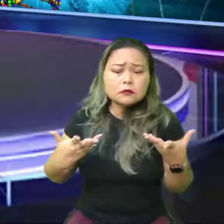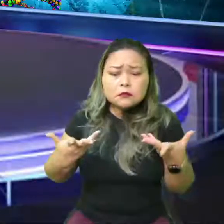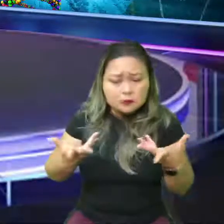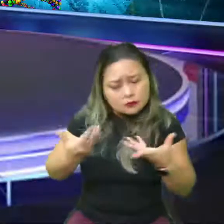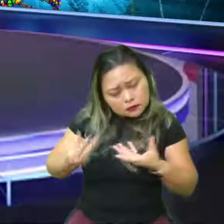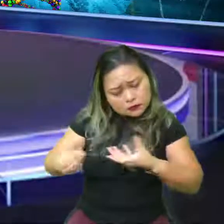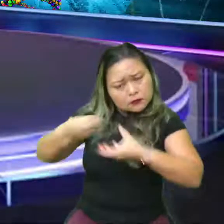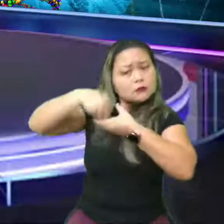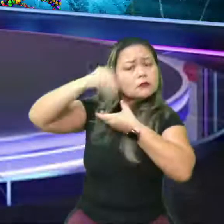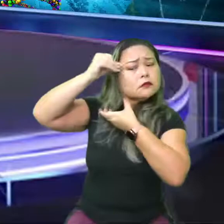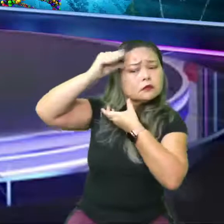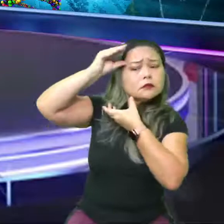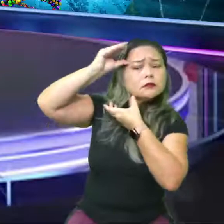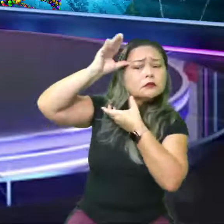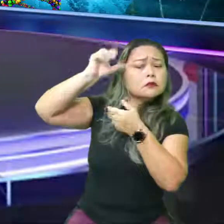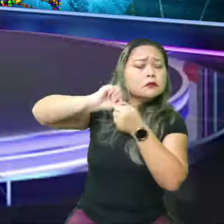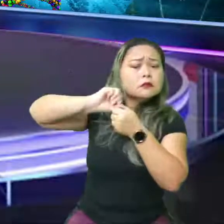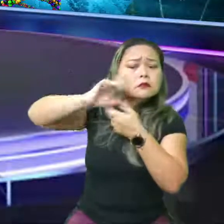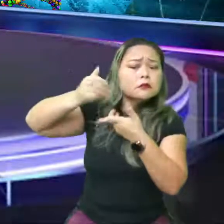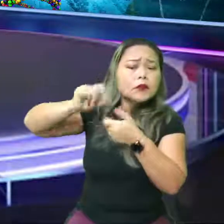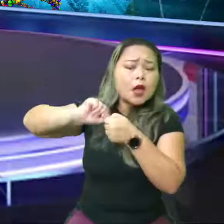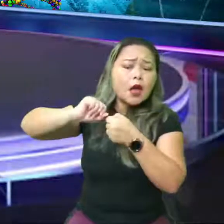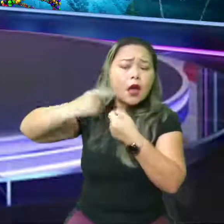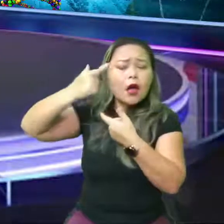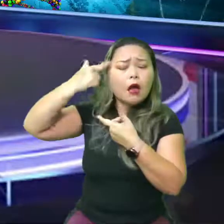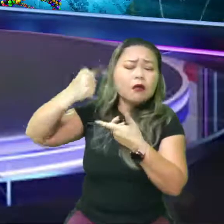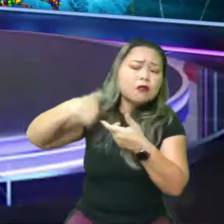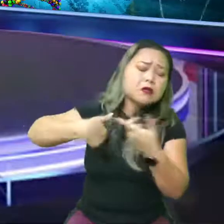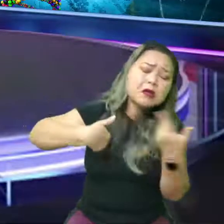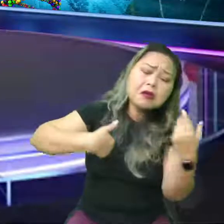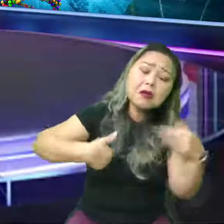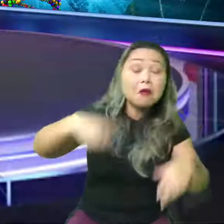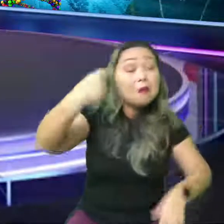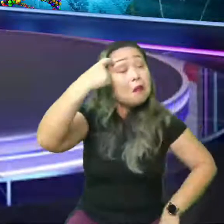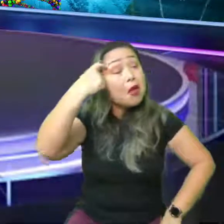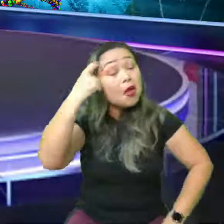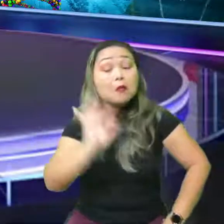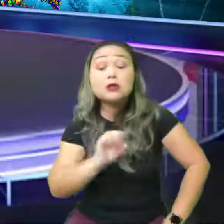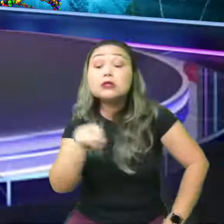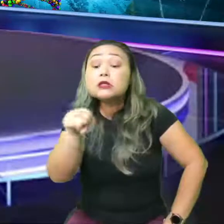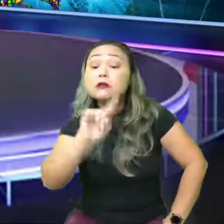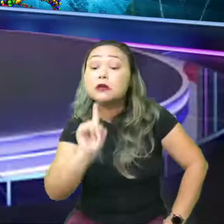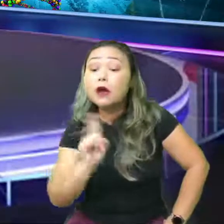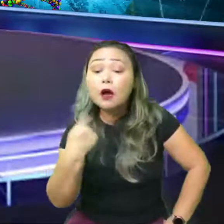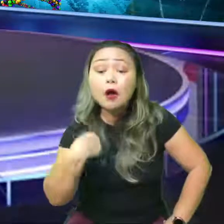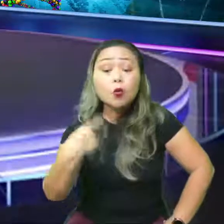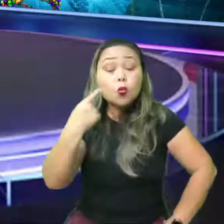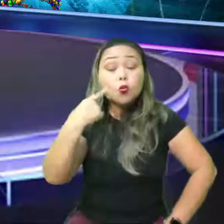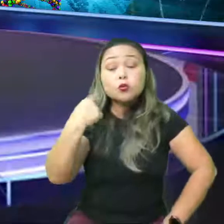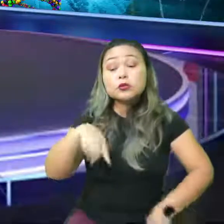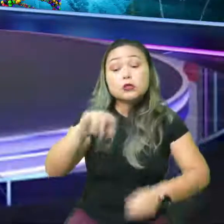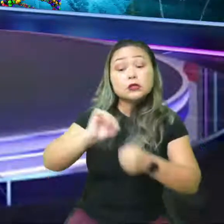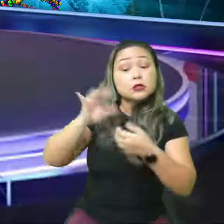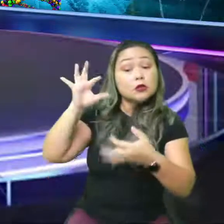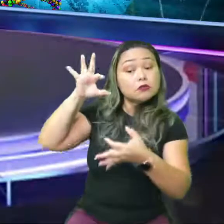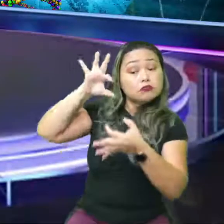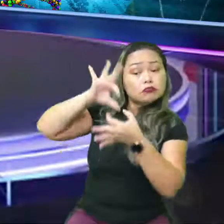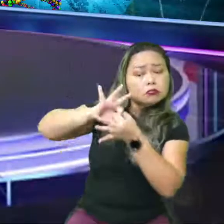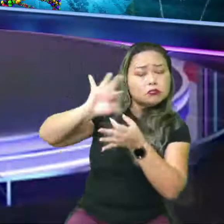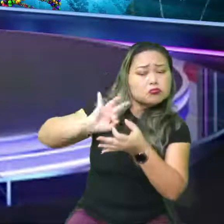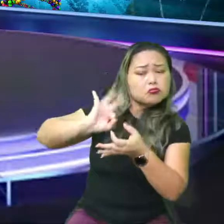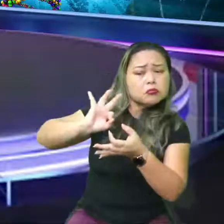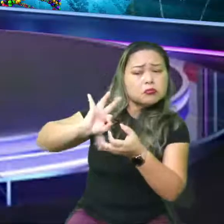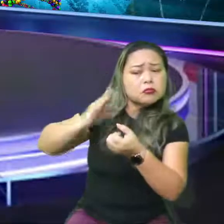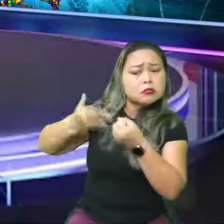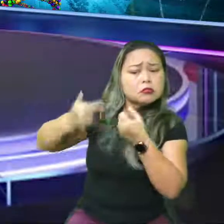desse conhecimento. Porque não adianta ser um ser racional se você não age racionalmente. Ou seja, sem